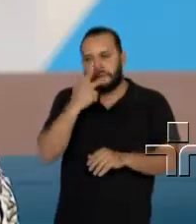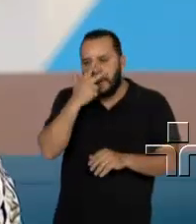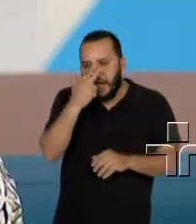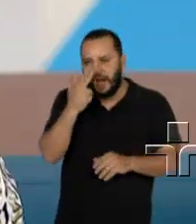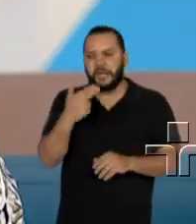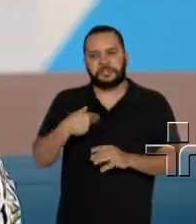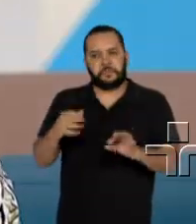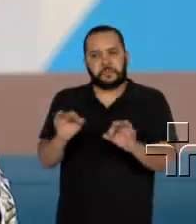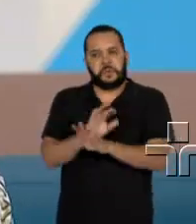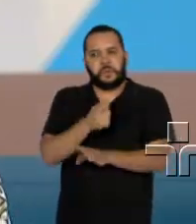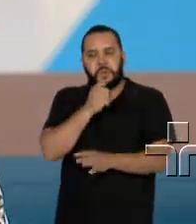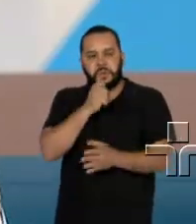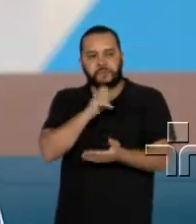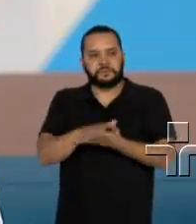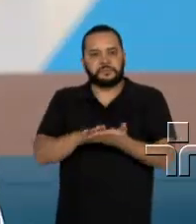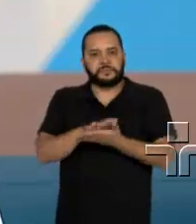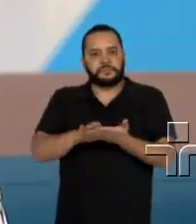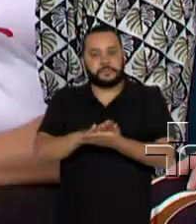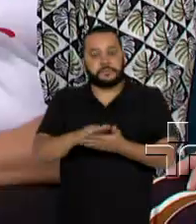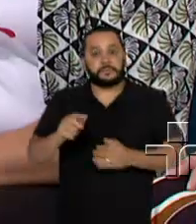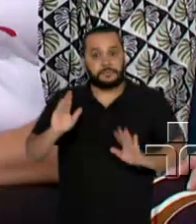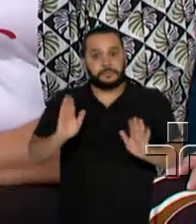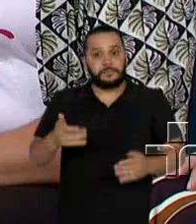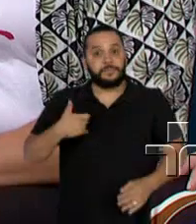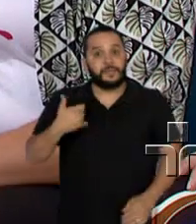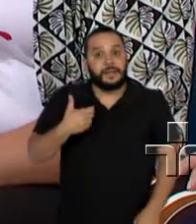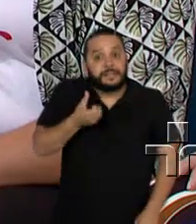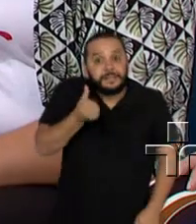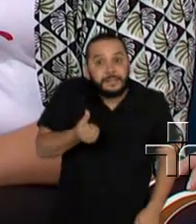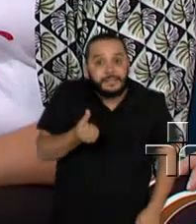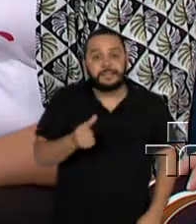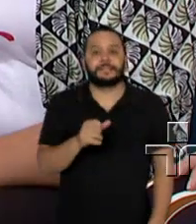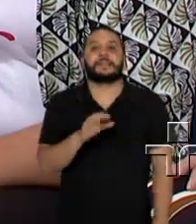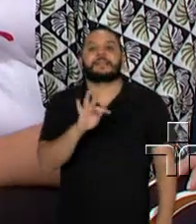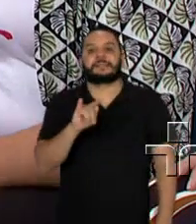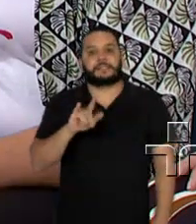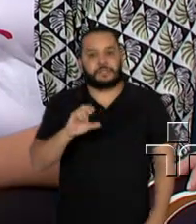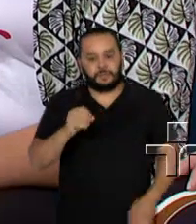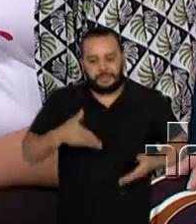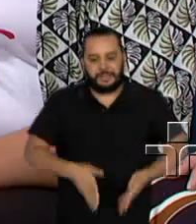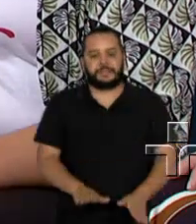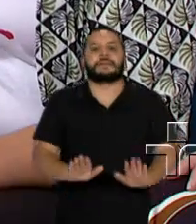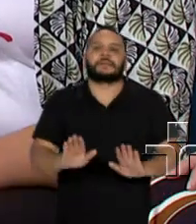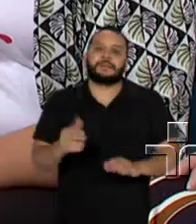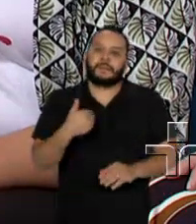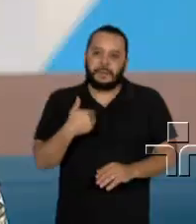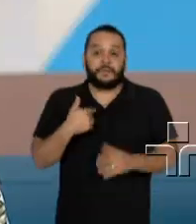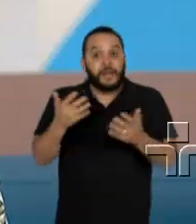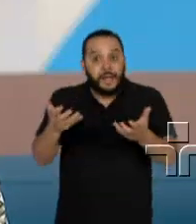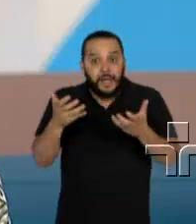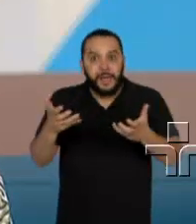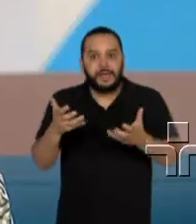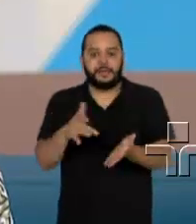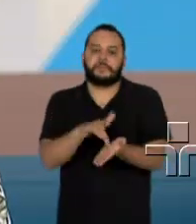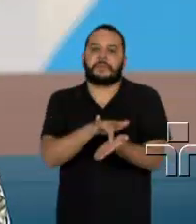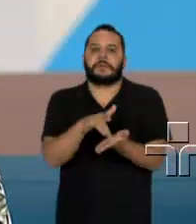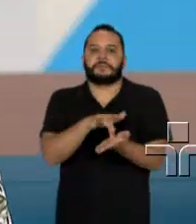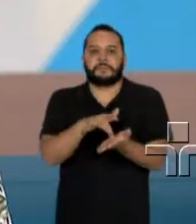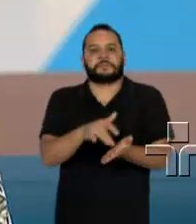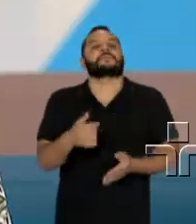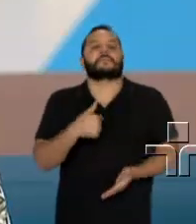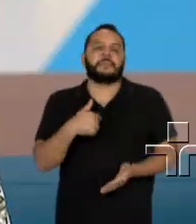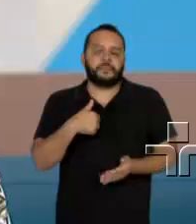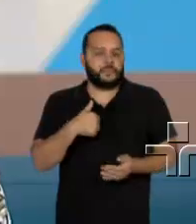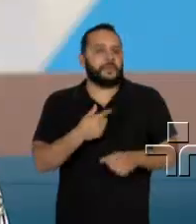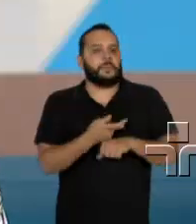preparada em quando eu já estava com seis anos e taxas já tinha nascido ela não quer fazer balé eo porquê se na região na escolinha